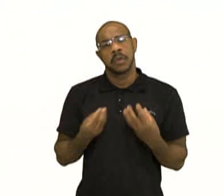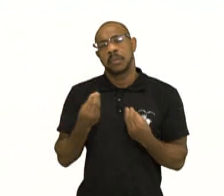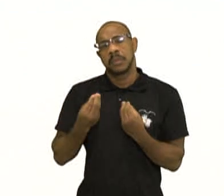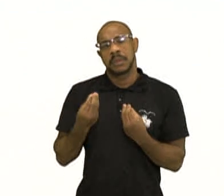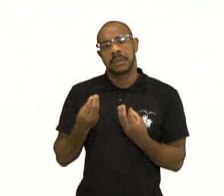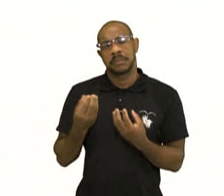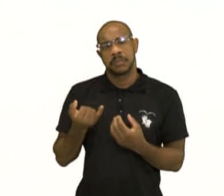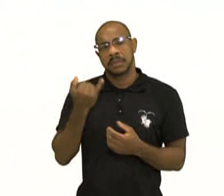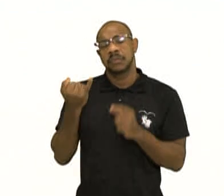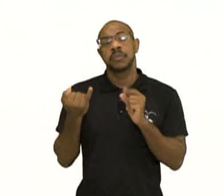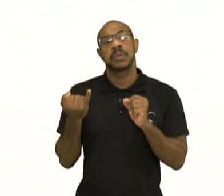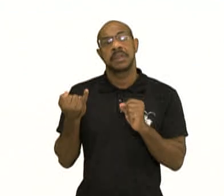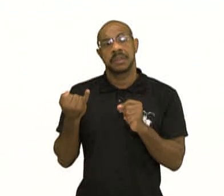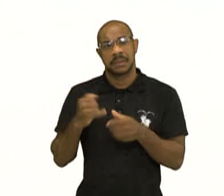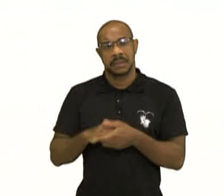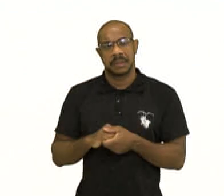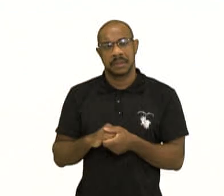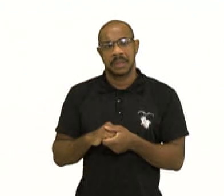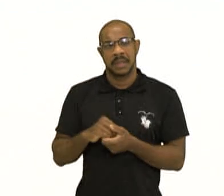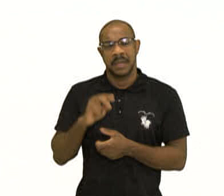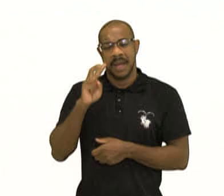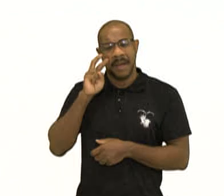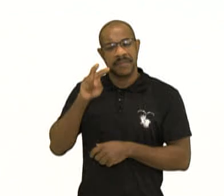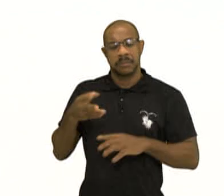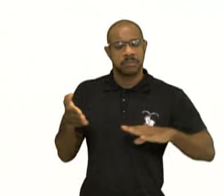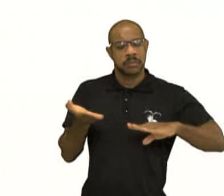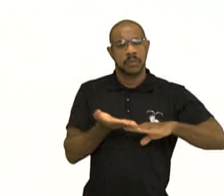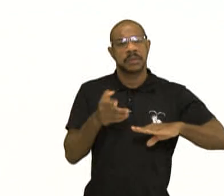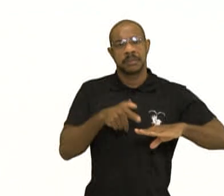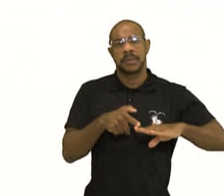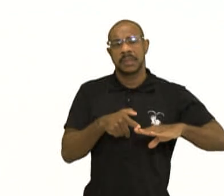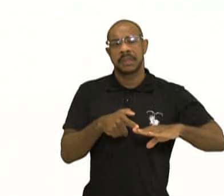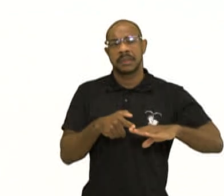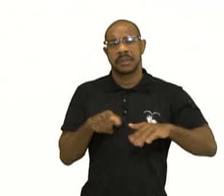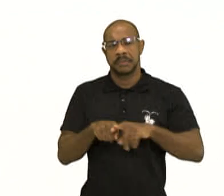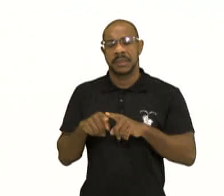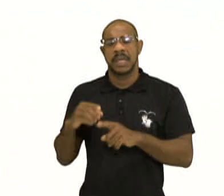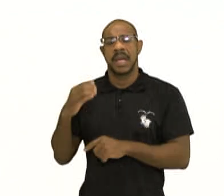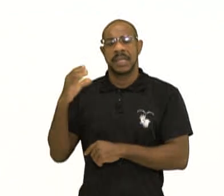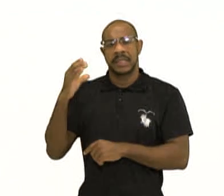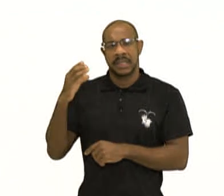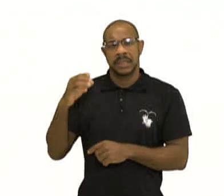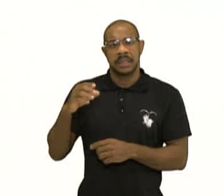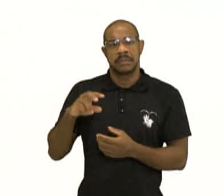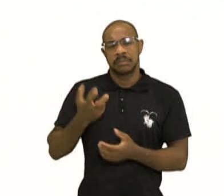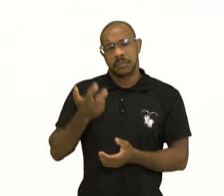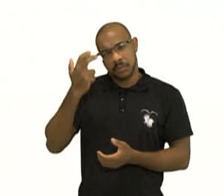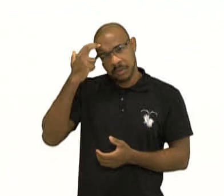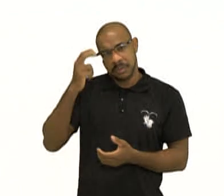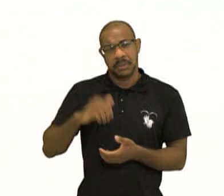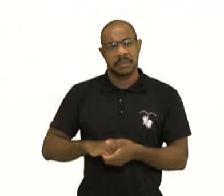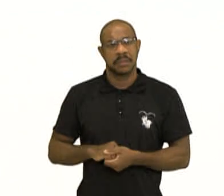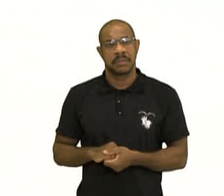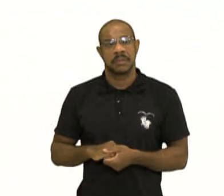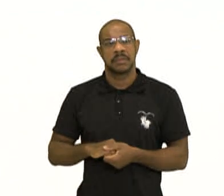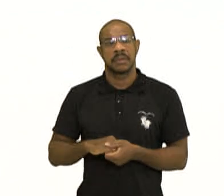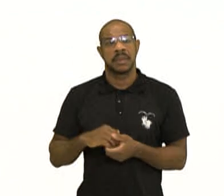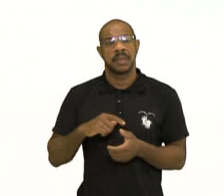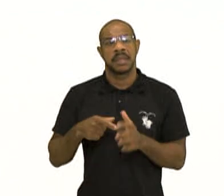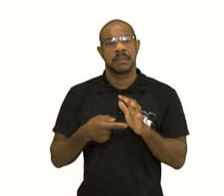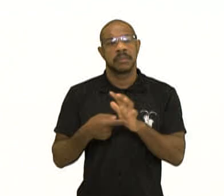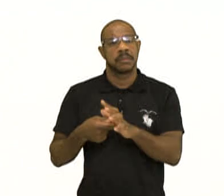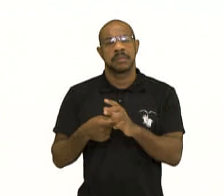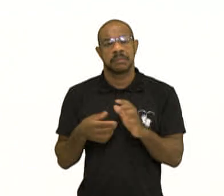questão. Então, a visão contemporânea da antropologia enquanto uma ciência cultural, digamos assim, ela opera através das noções